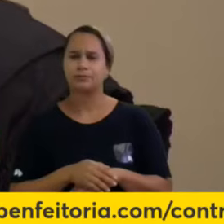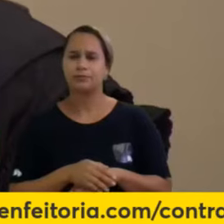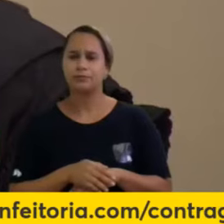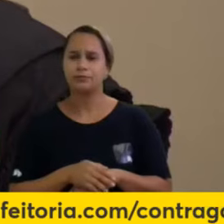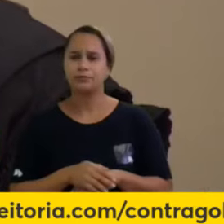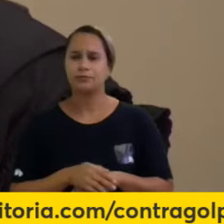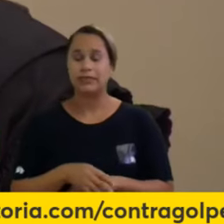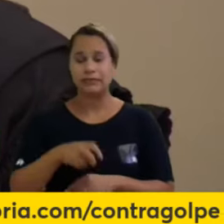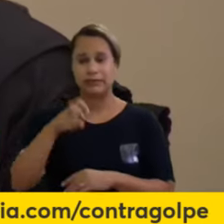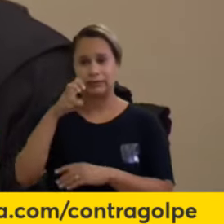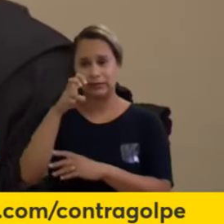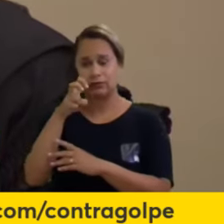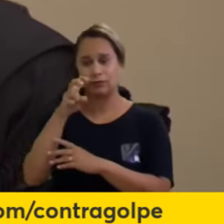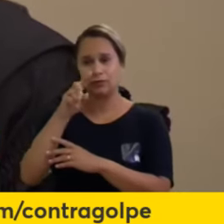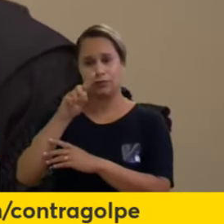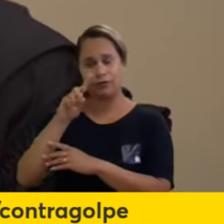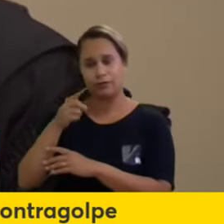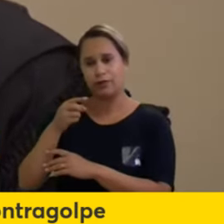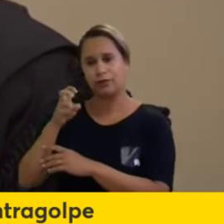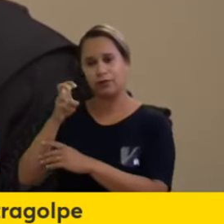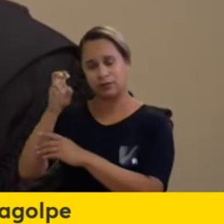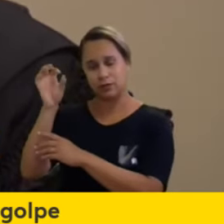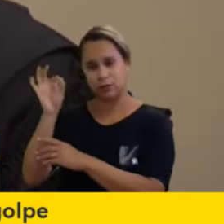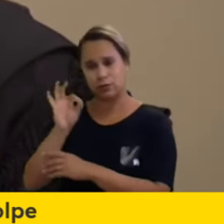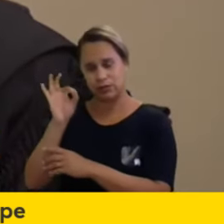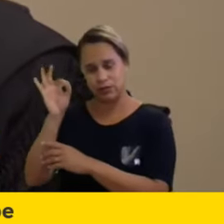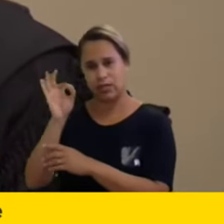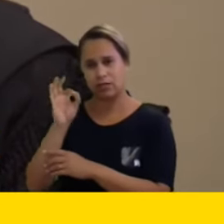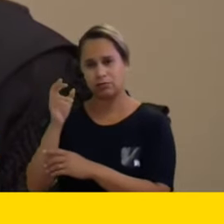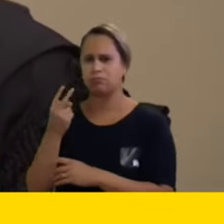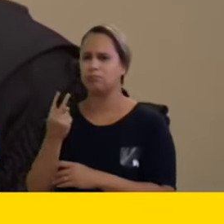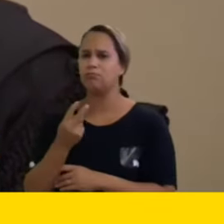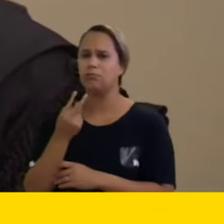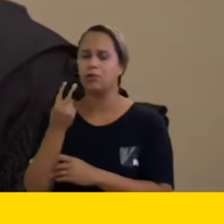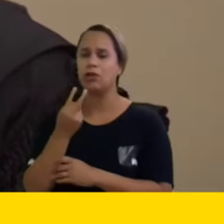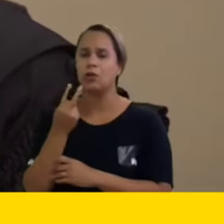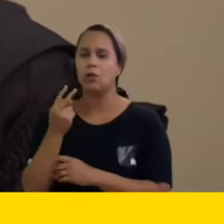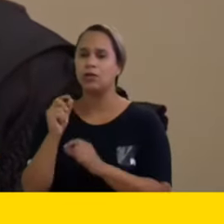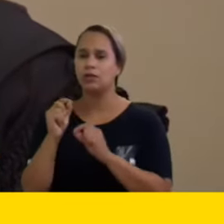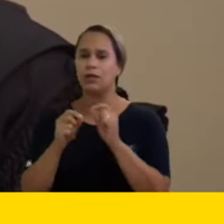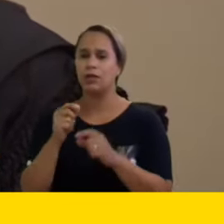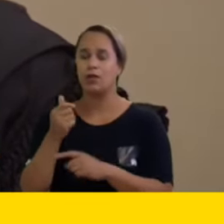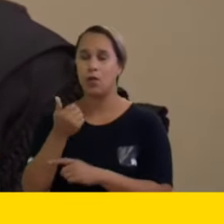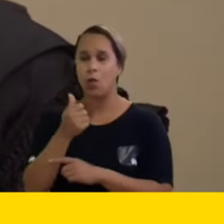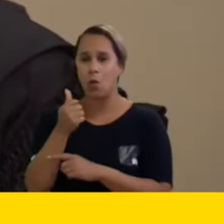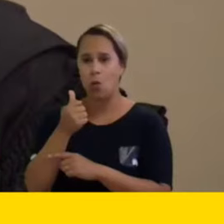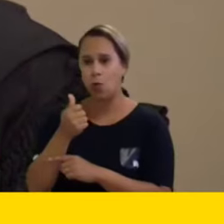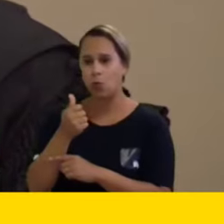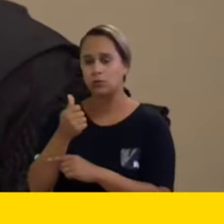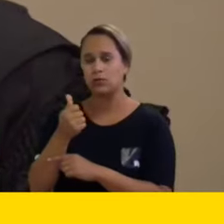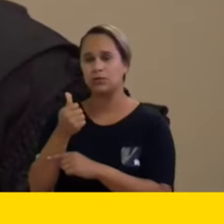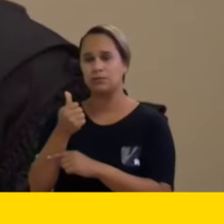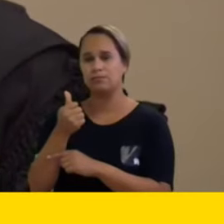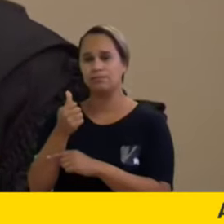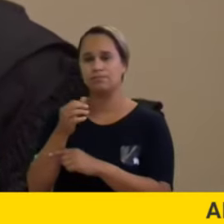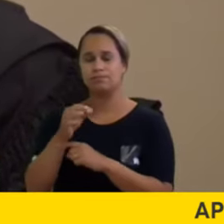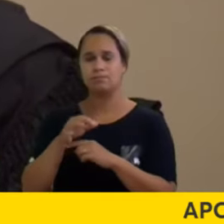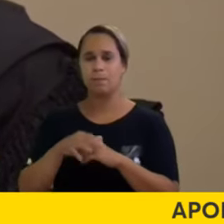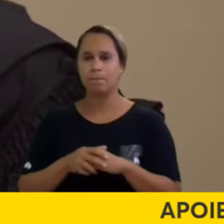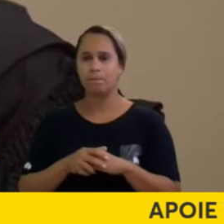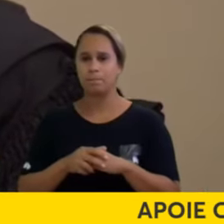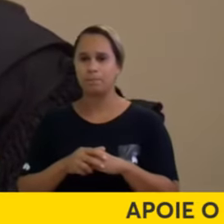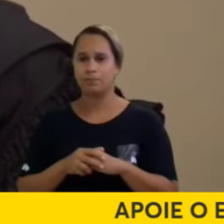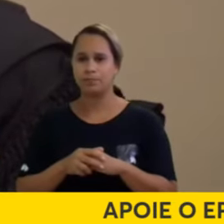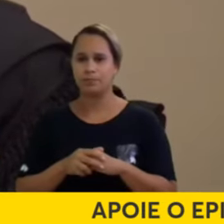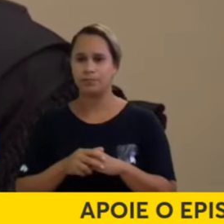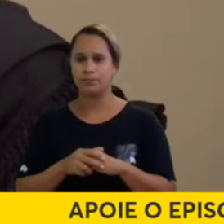da campanha ao Senado valor que representa ainda 11,51 da média de gastos da campanha considerando todas